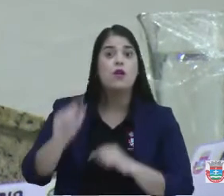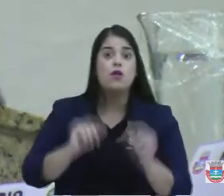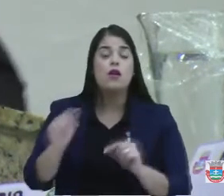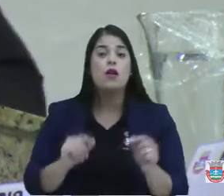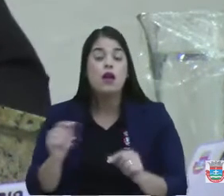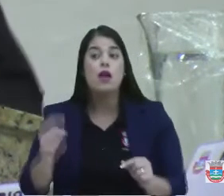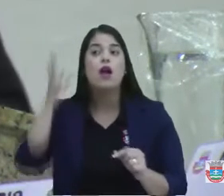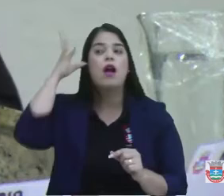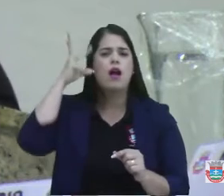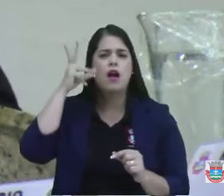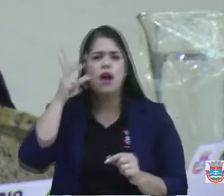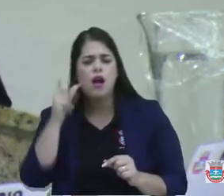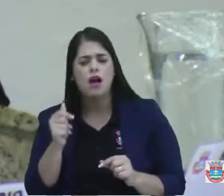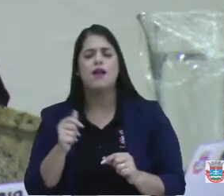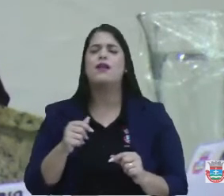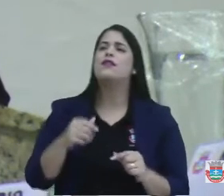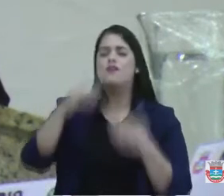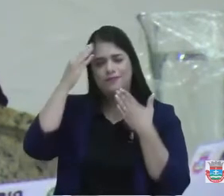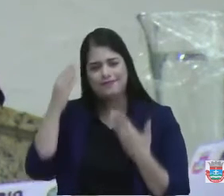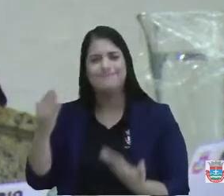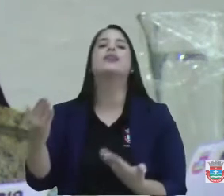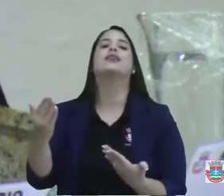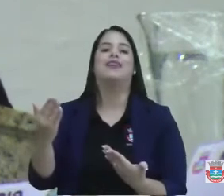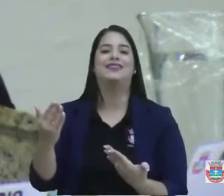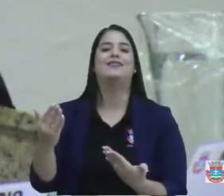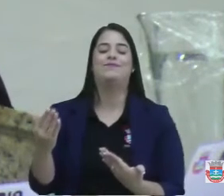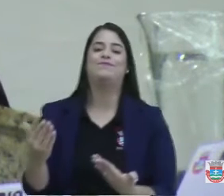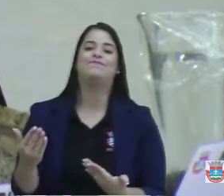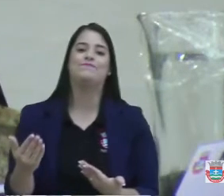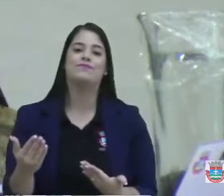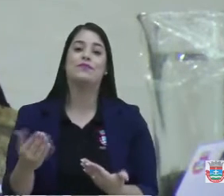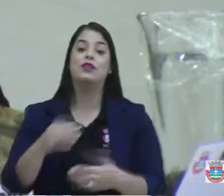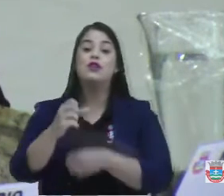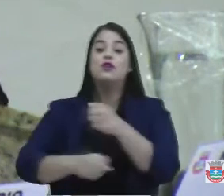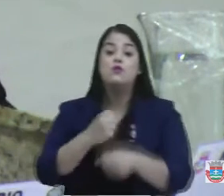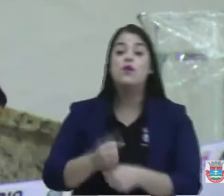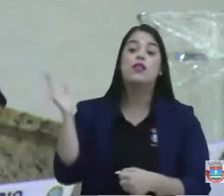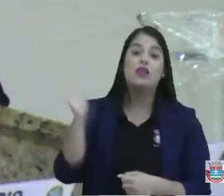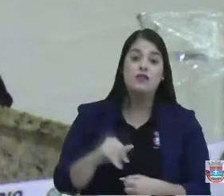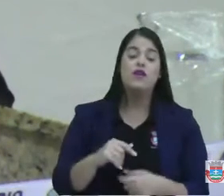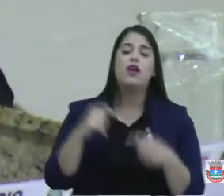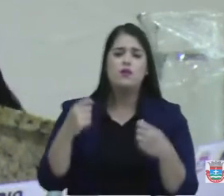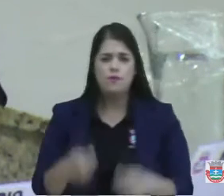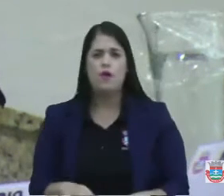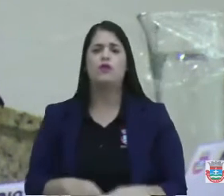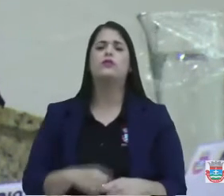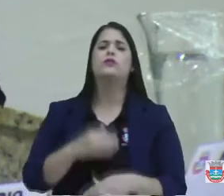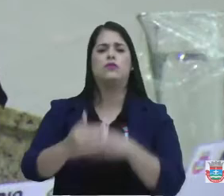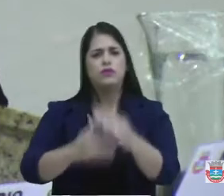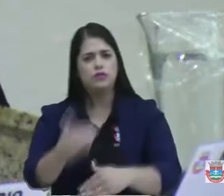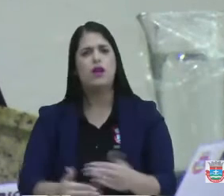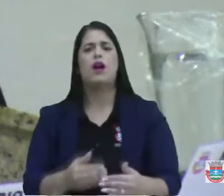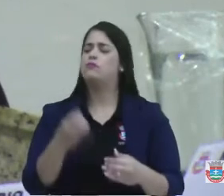Assis é Almeida tá fazendo também as estradas graças a Deus E agradeço e que o ano que vem também se puder continuar seria